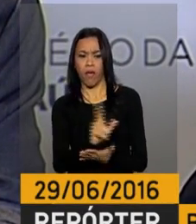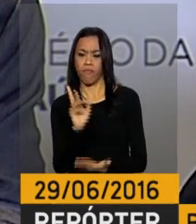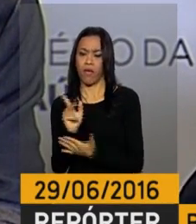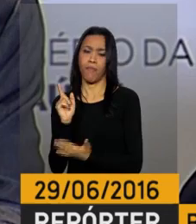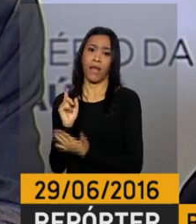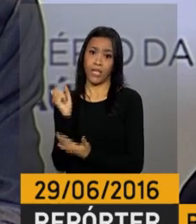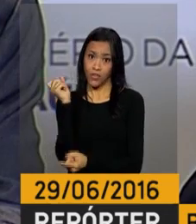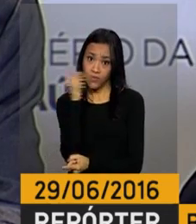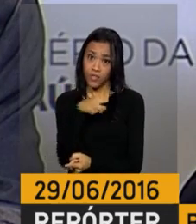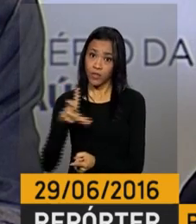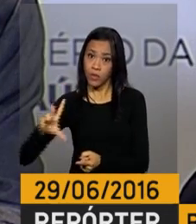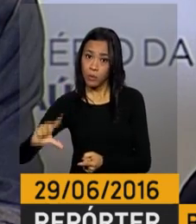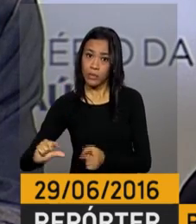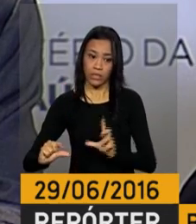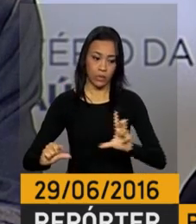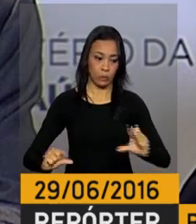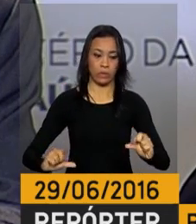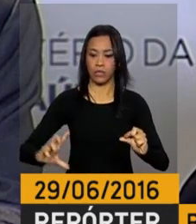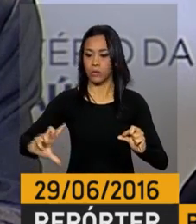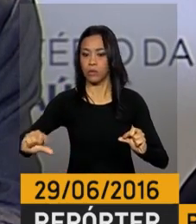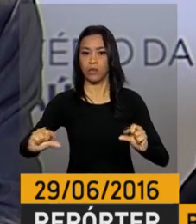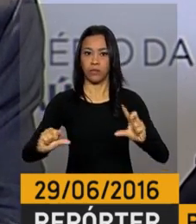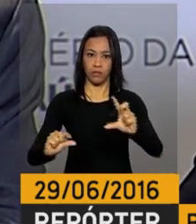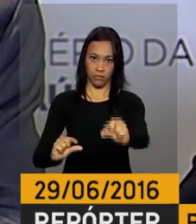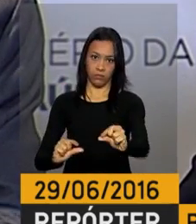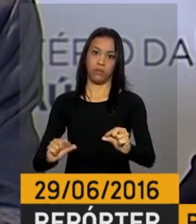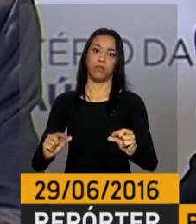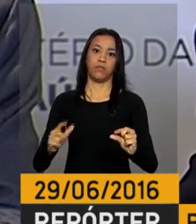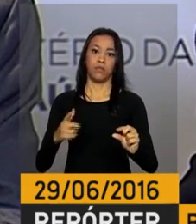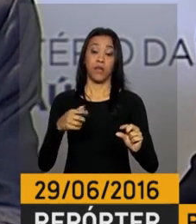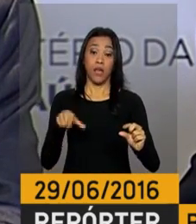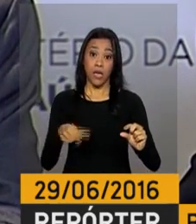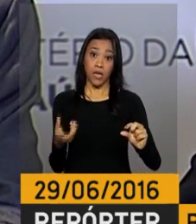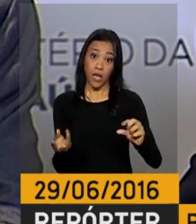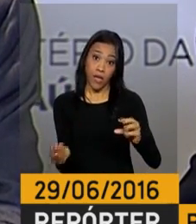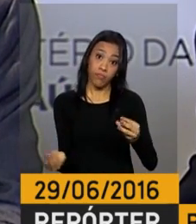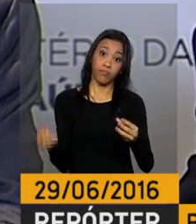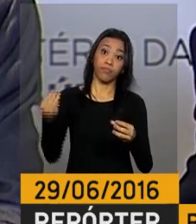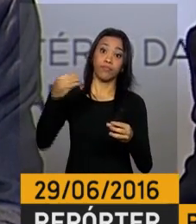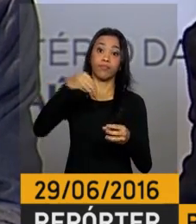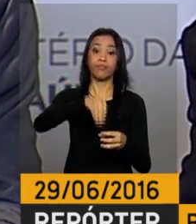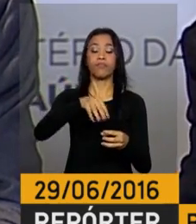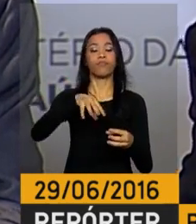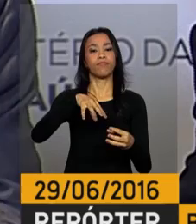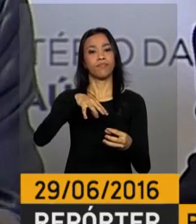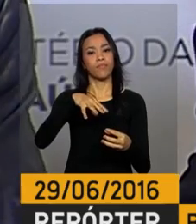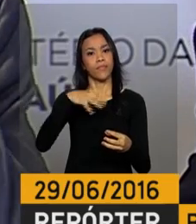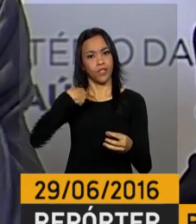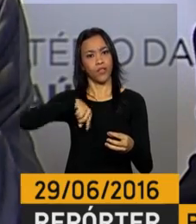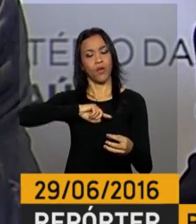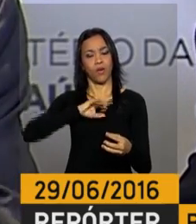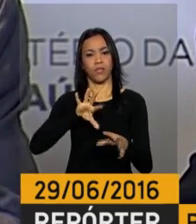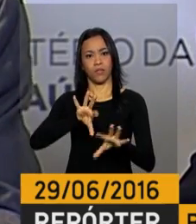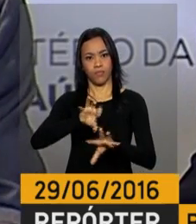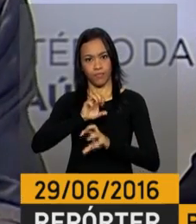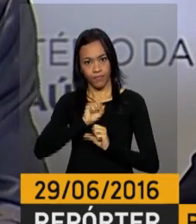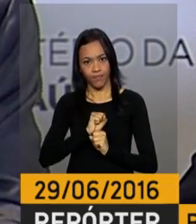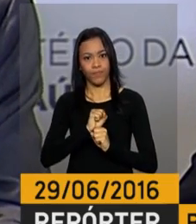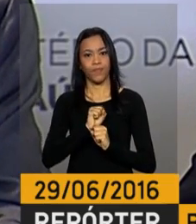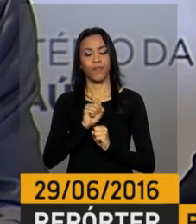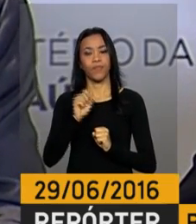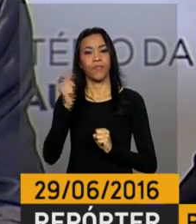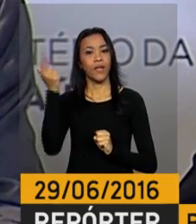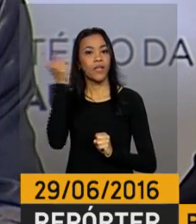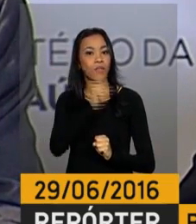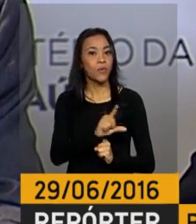reduzido deduzido ele é adicionado à nossa a perspectiva e nós o adotamos para obter um